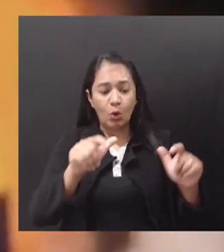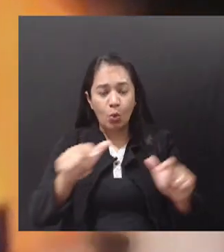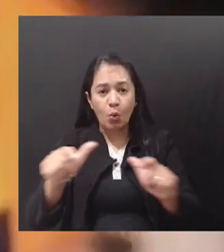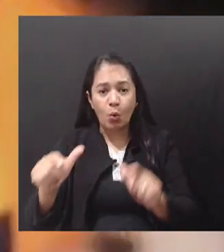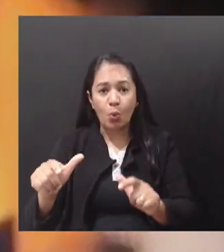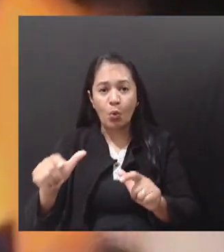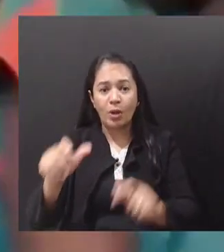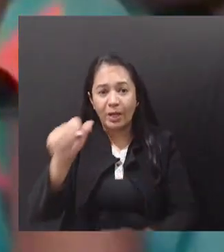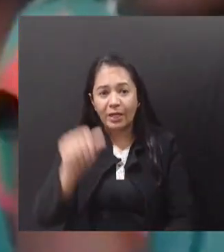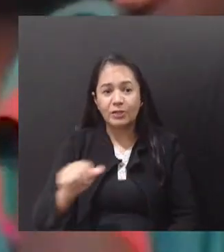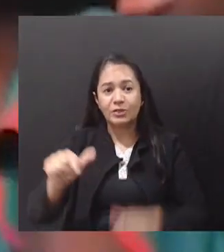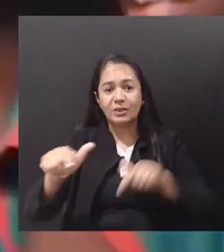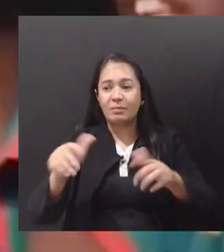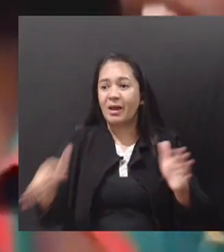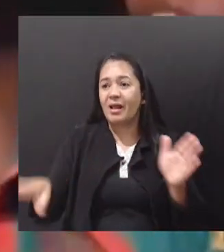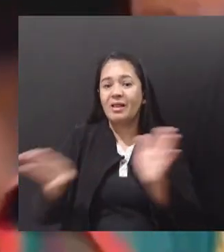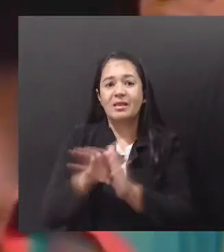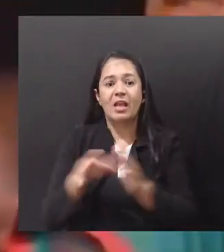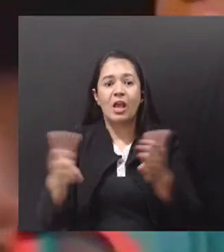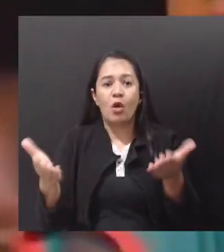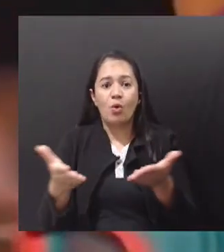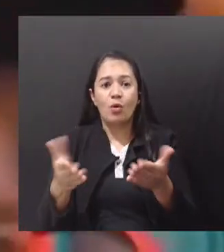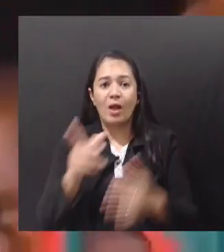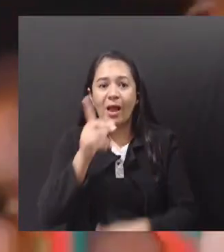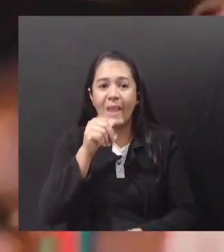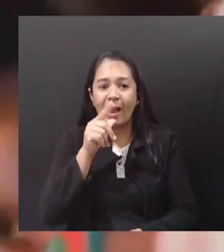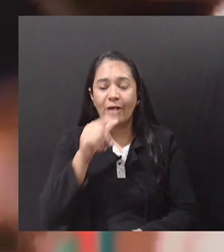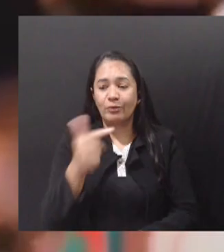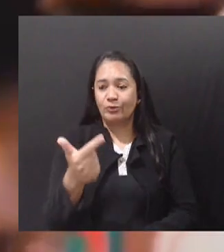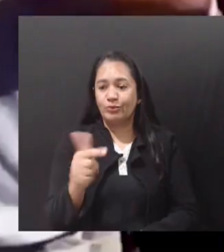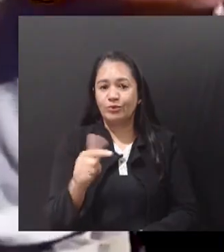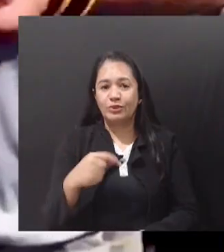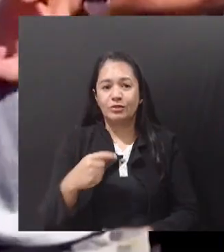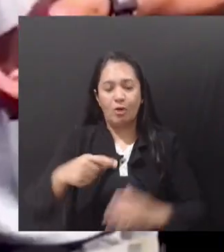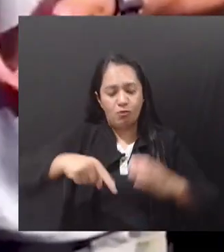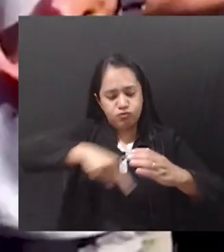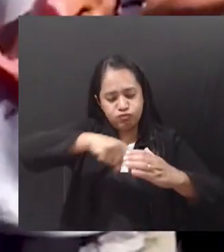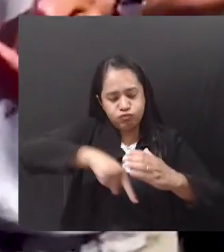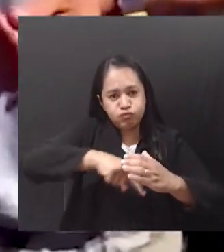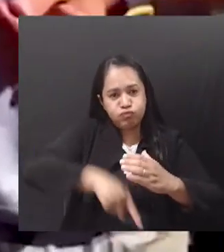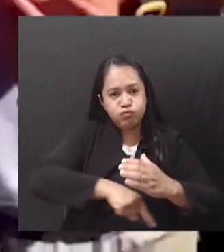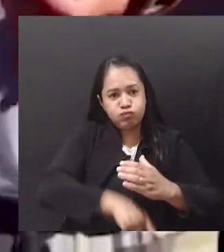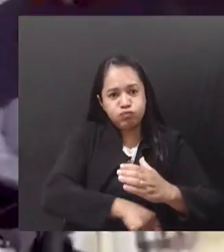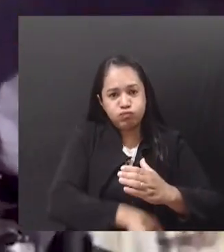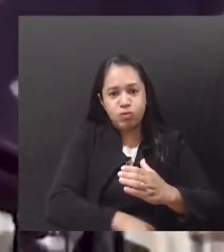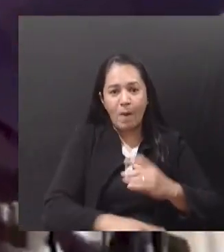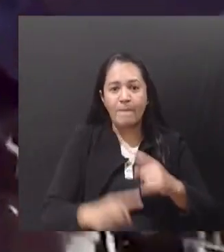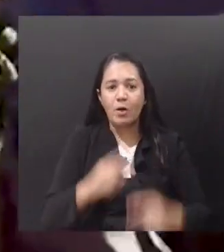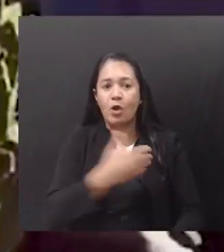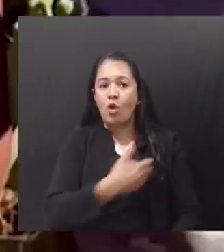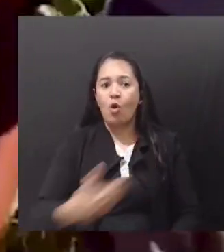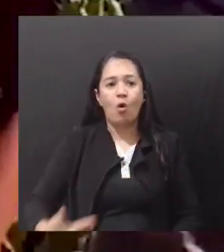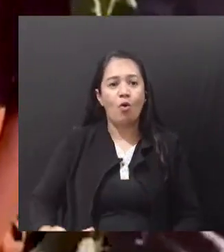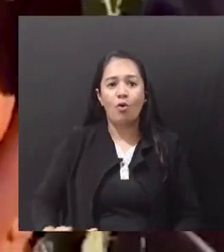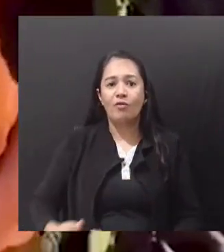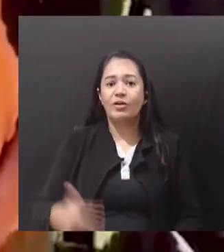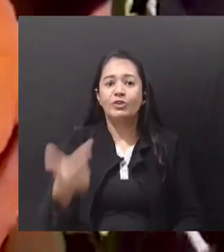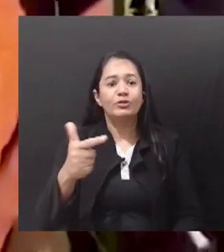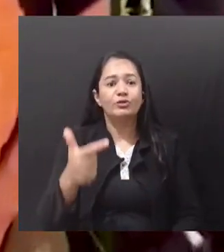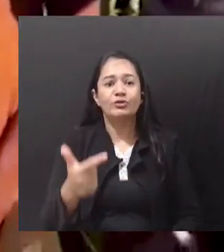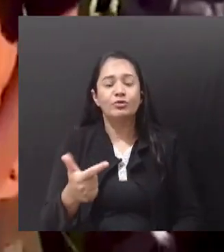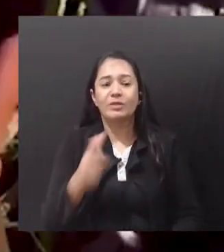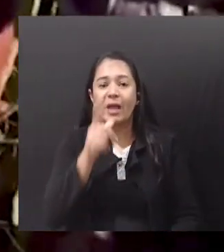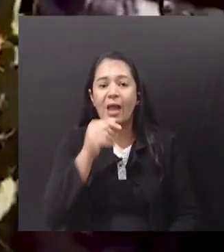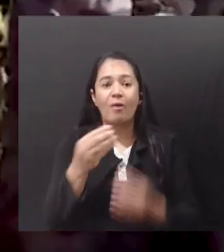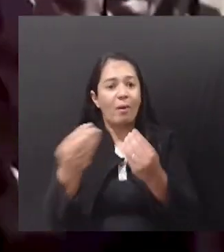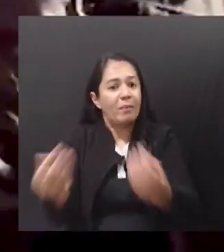Fraternidade trabalha até hoje, não existe água potável. Nós chegamos, perfuramos poços que nem o governo desses países tem condição de fornecer água para o